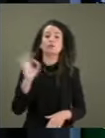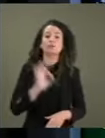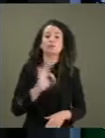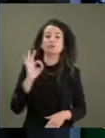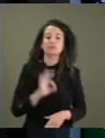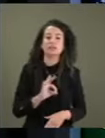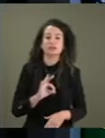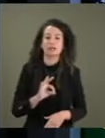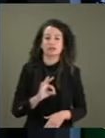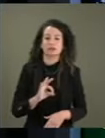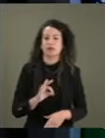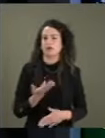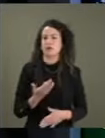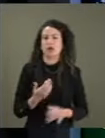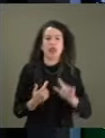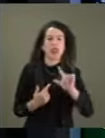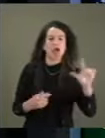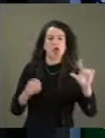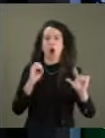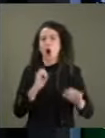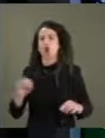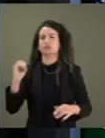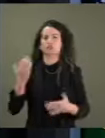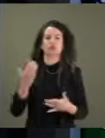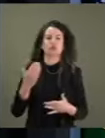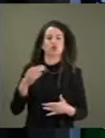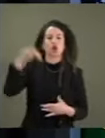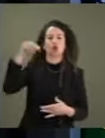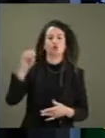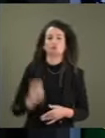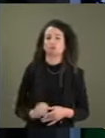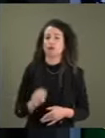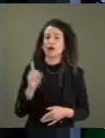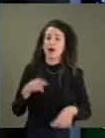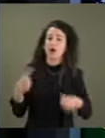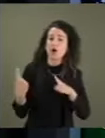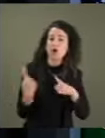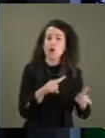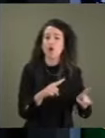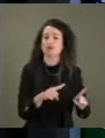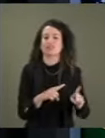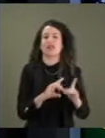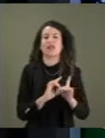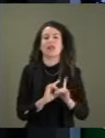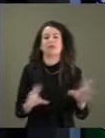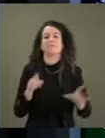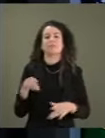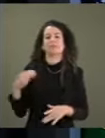norte a sul, leste a oeste, é contra a legalização da maconha.